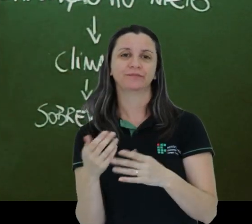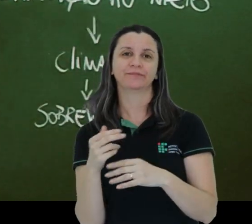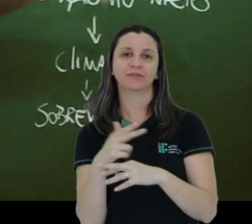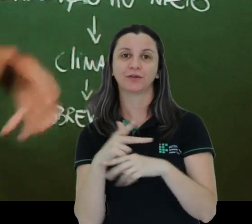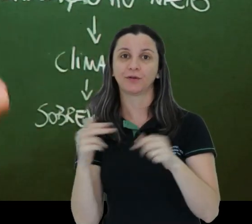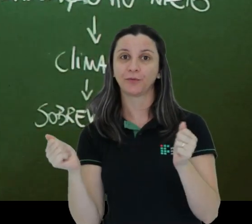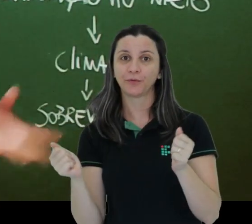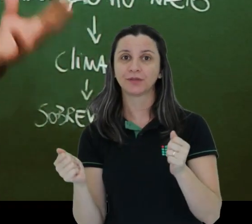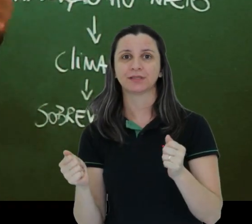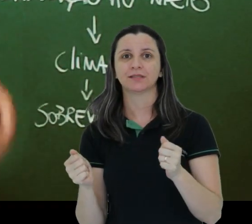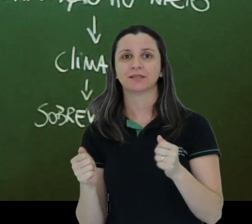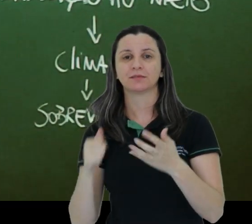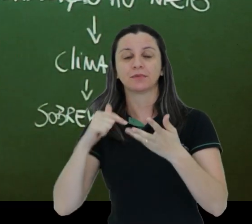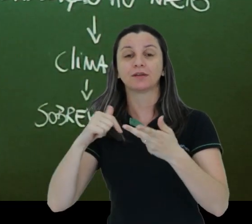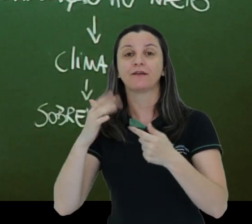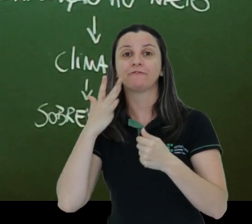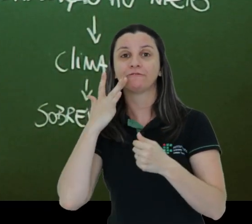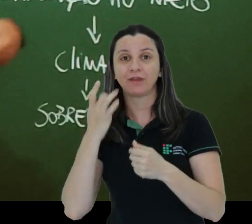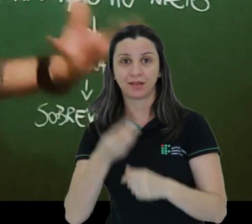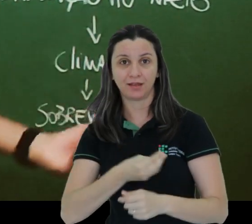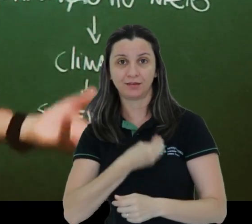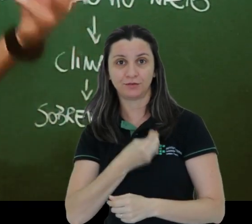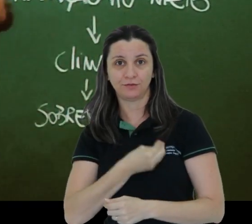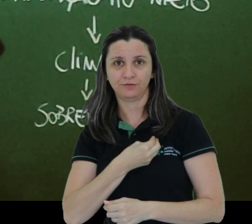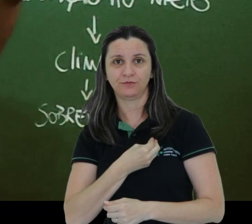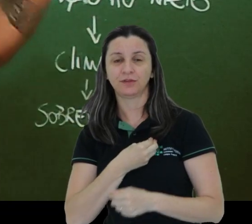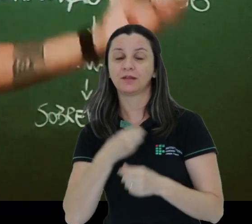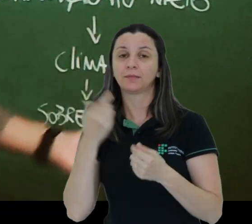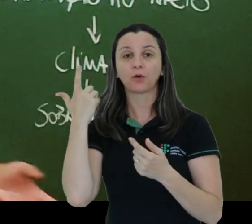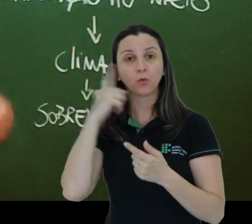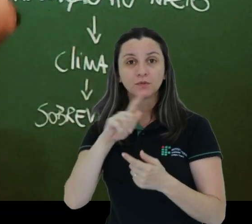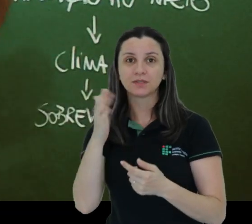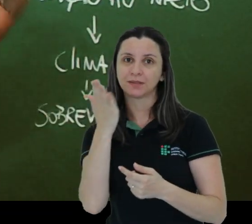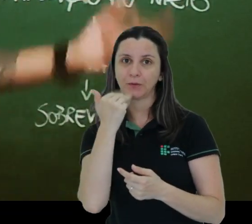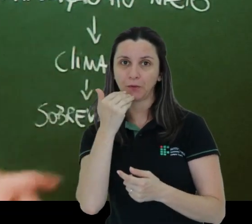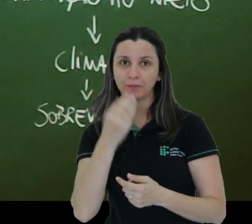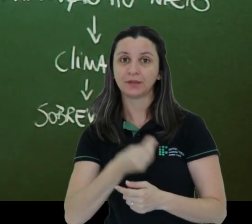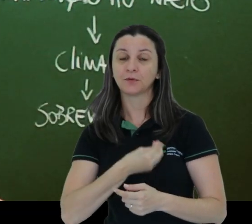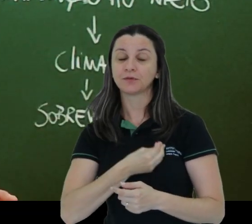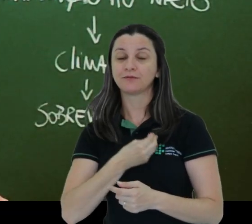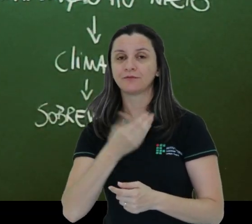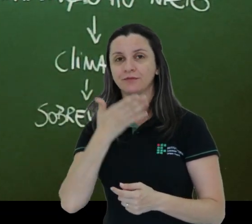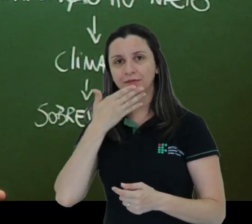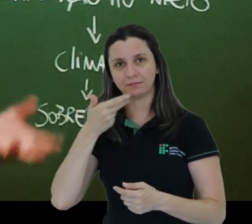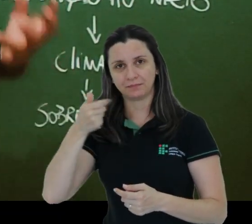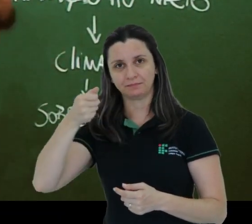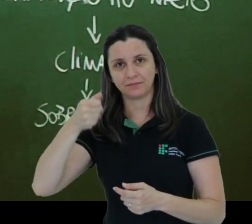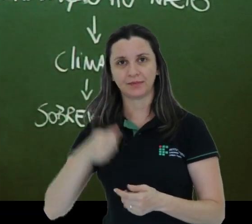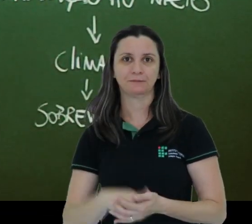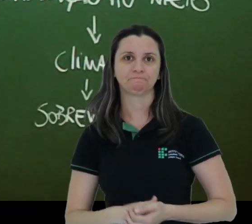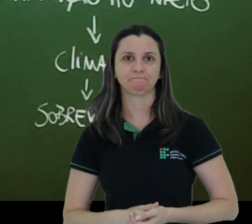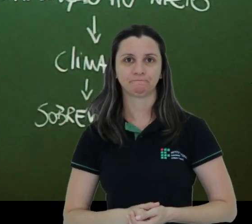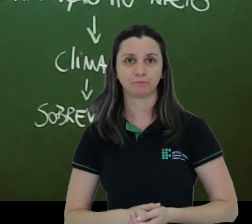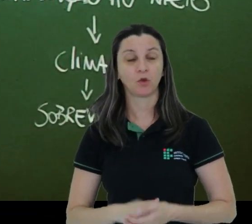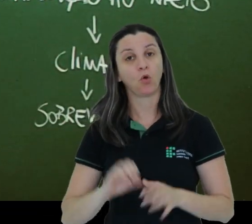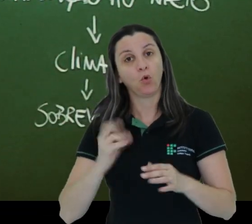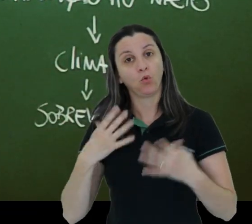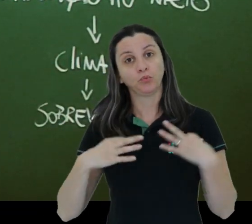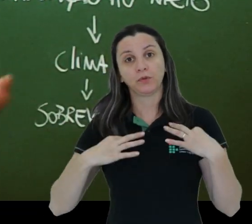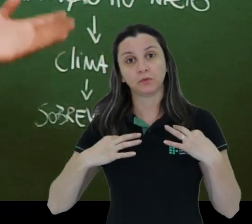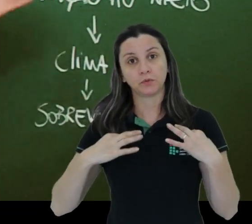de mecanismos para facilitar a obtenção do alimento e da sobrevivência, ou das